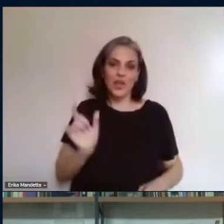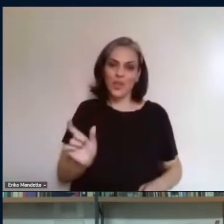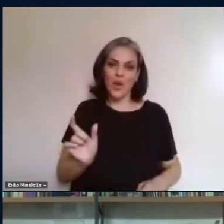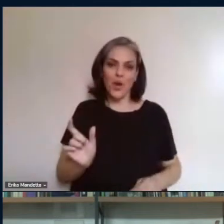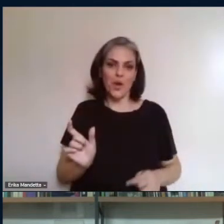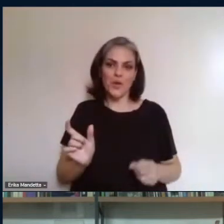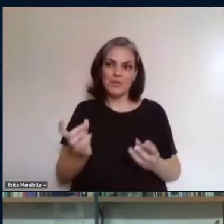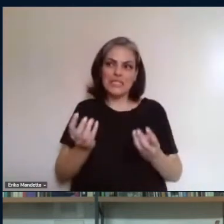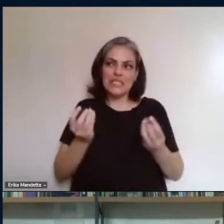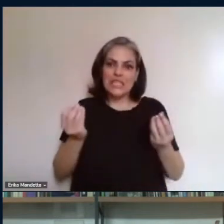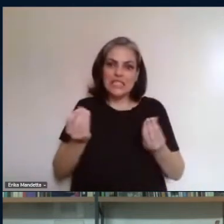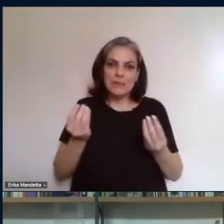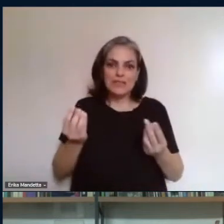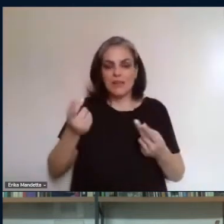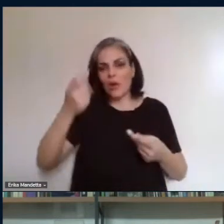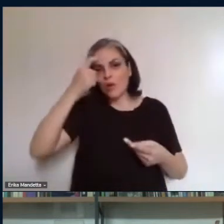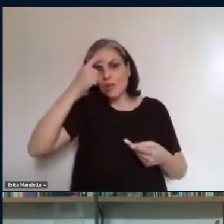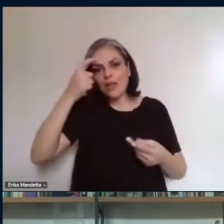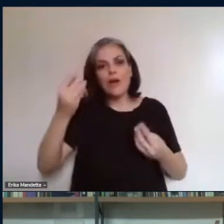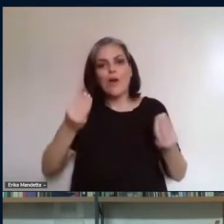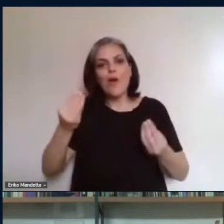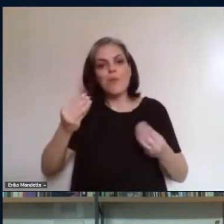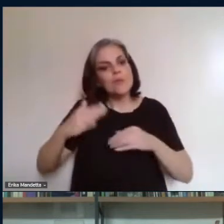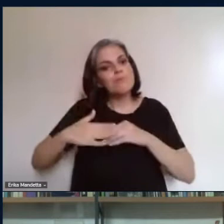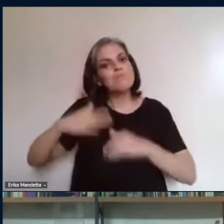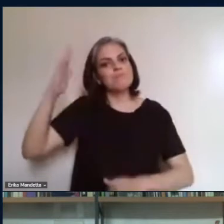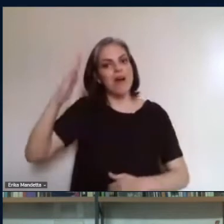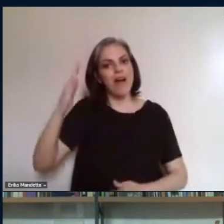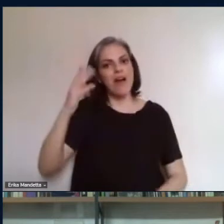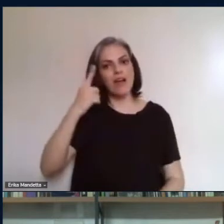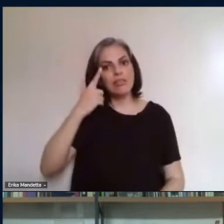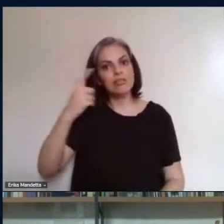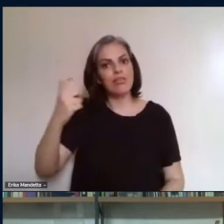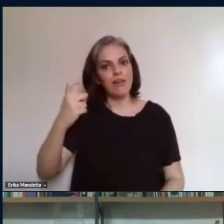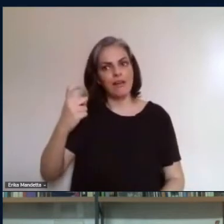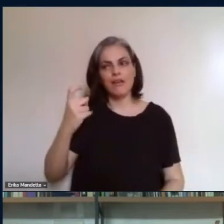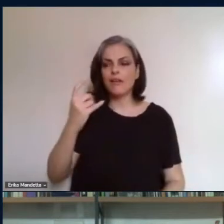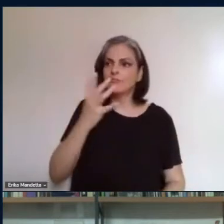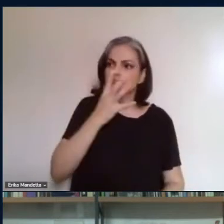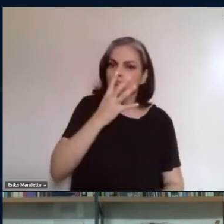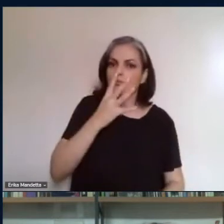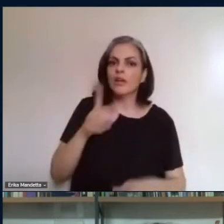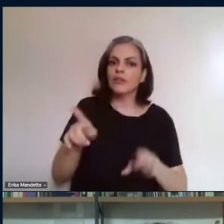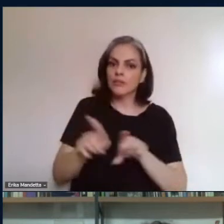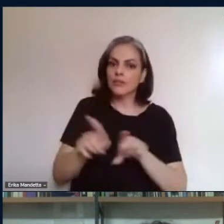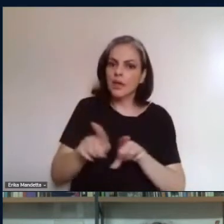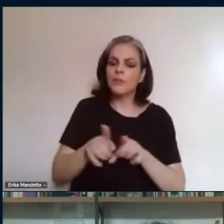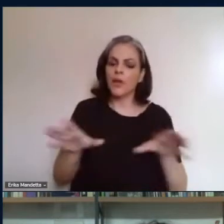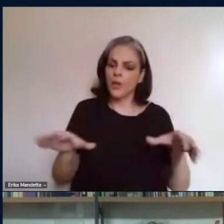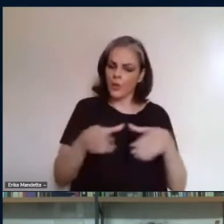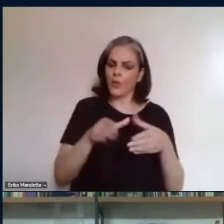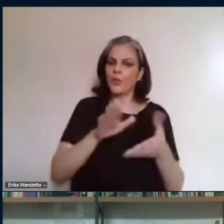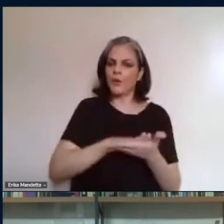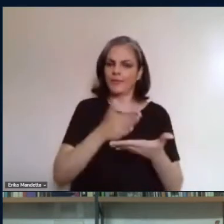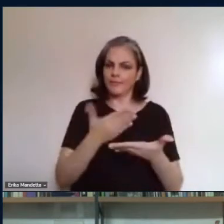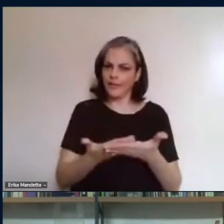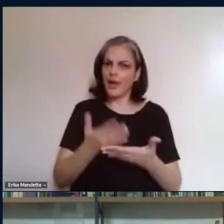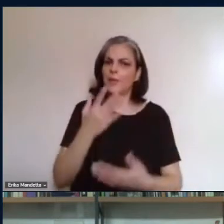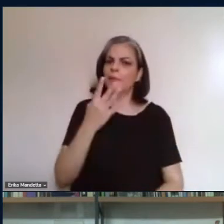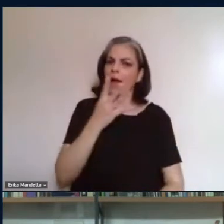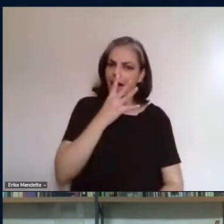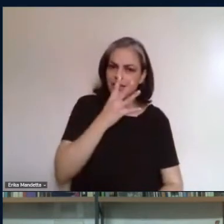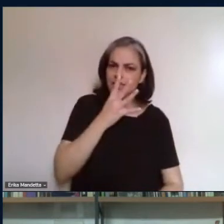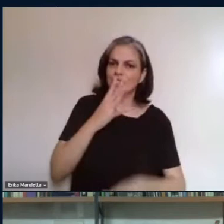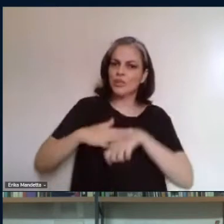para que as pessoas assistam mais, para que a própria equipe de intérpretes possa assistir mais, para poder criar